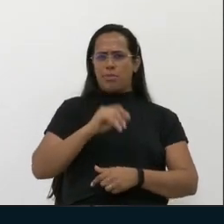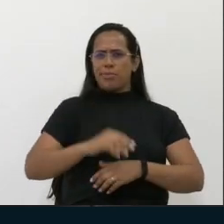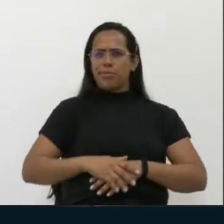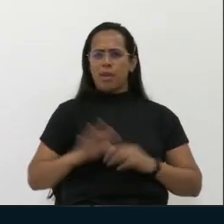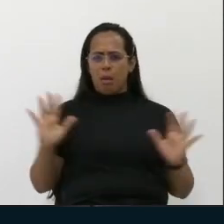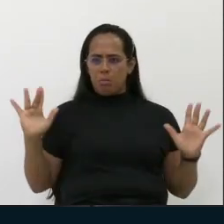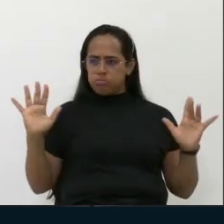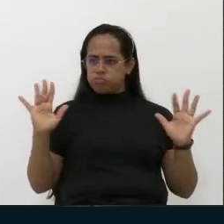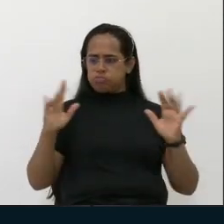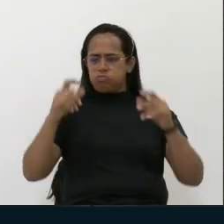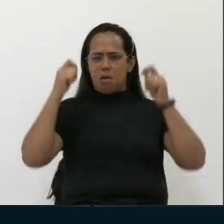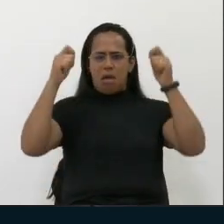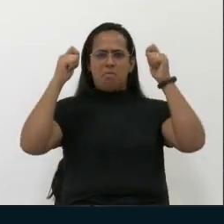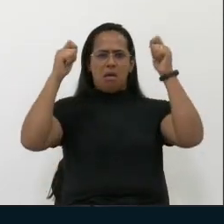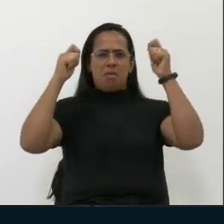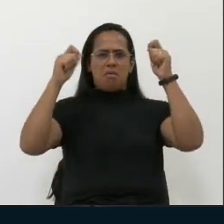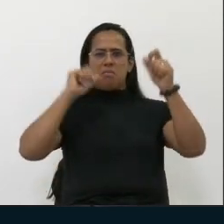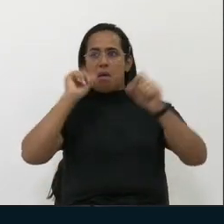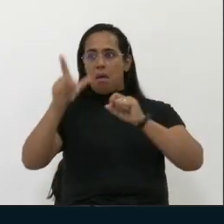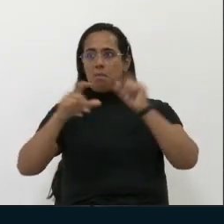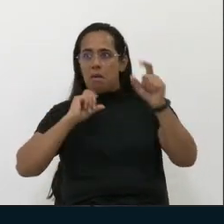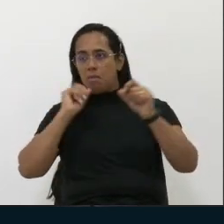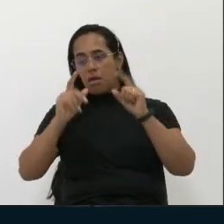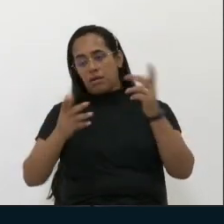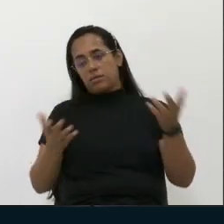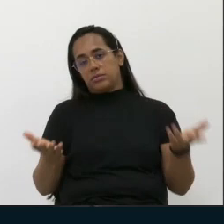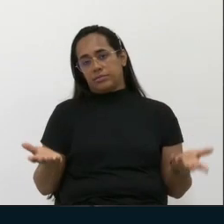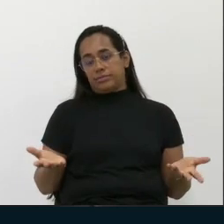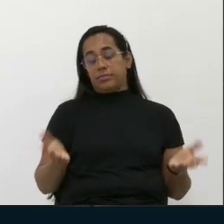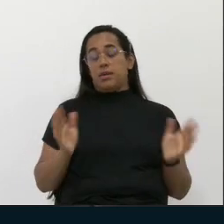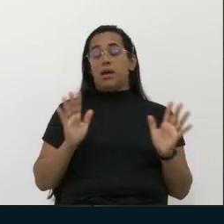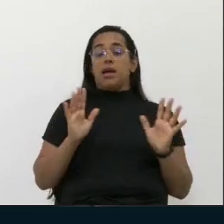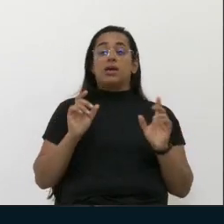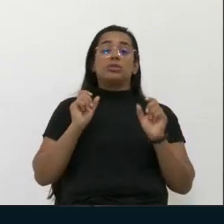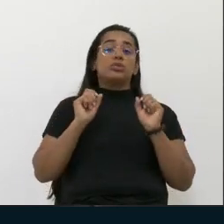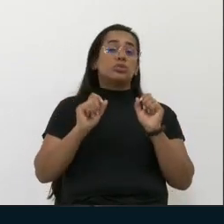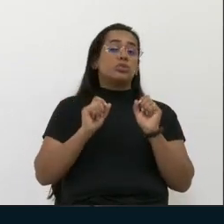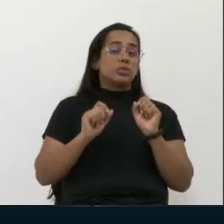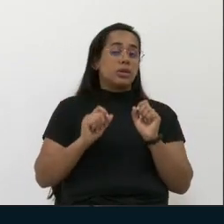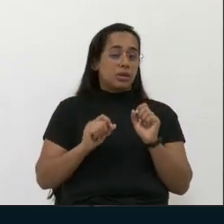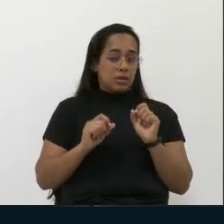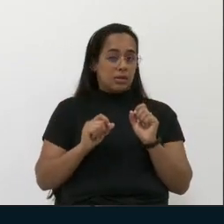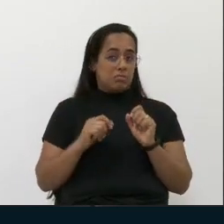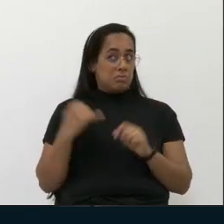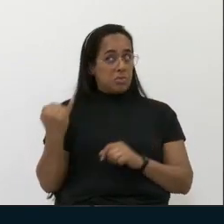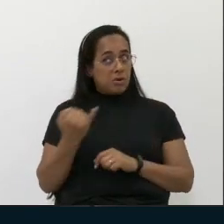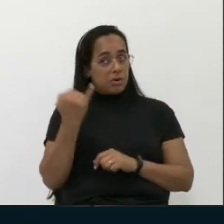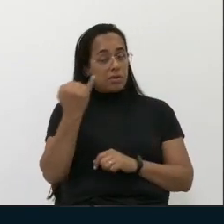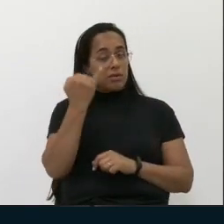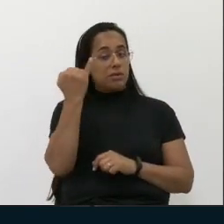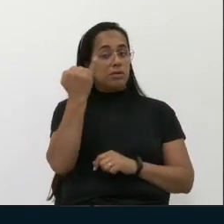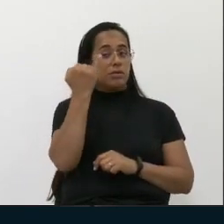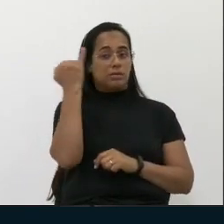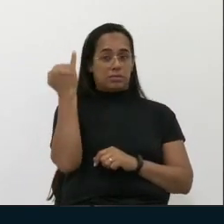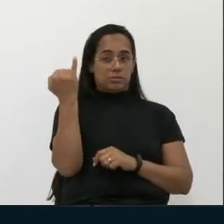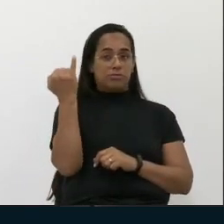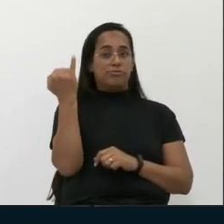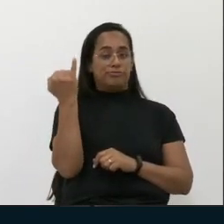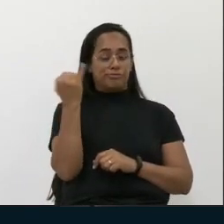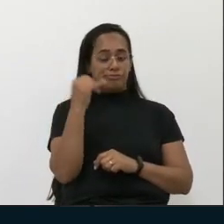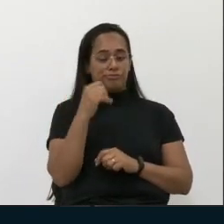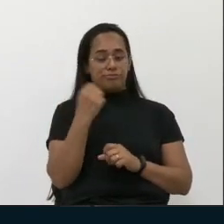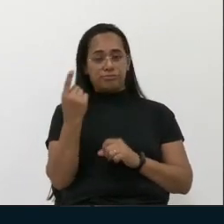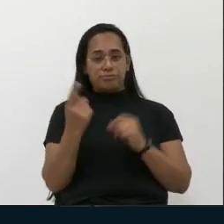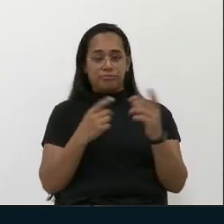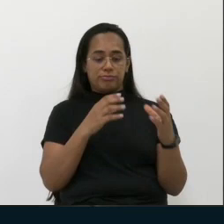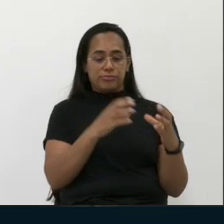importante a estatização, né, para alguns setores da sociedade. É o atraso. Eu acho que tem